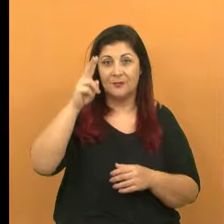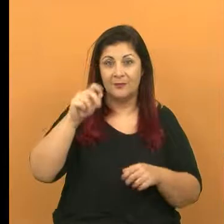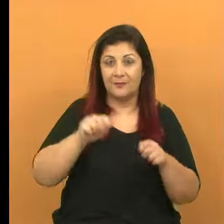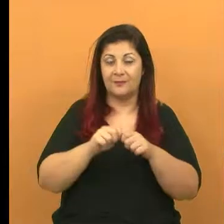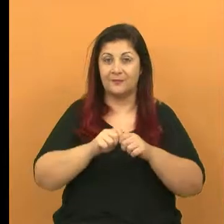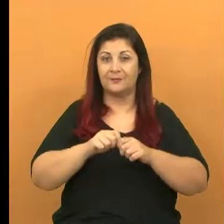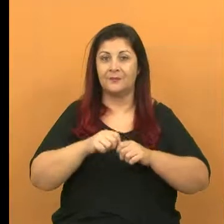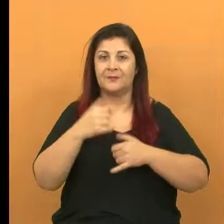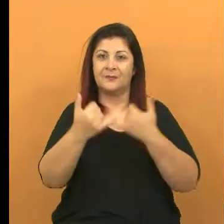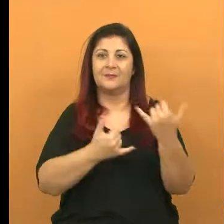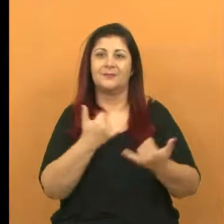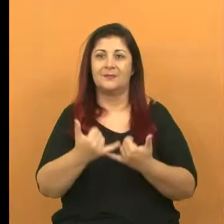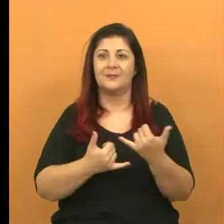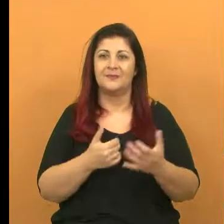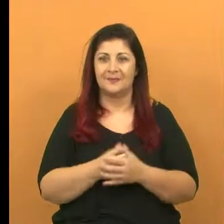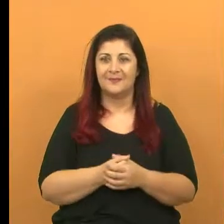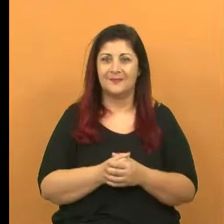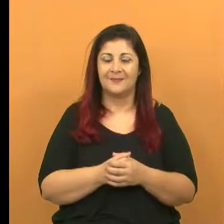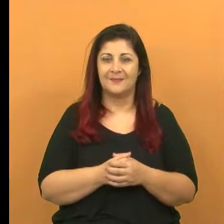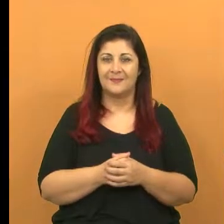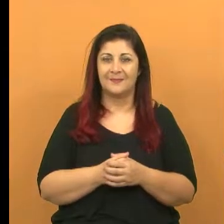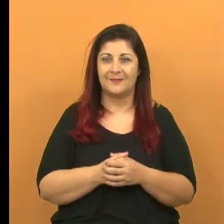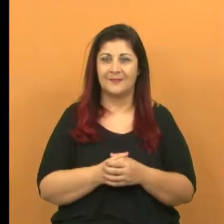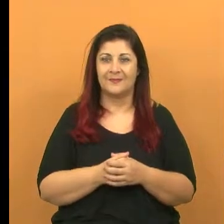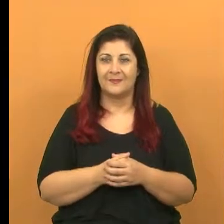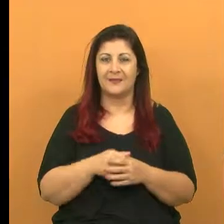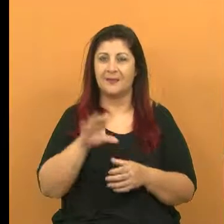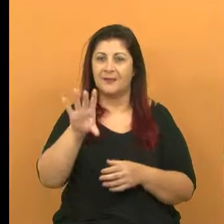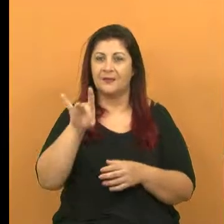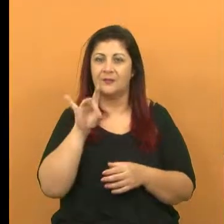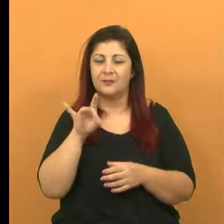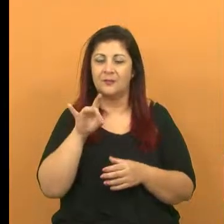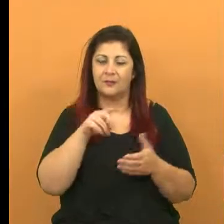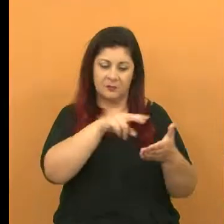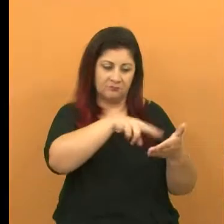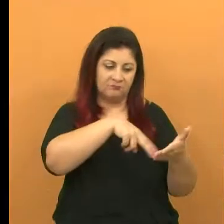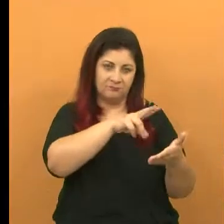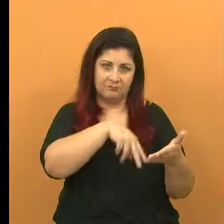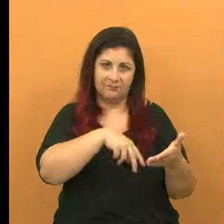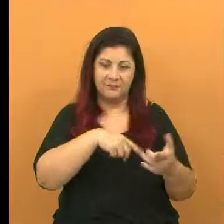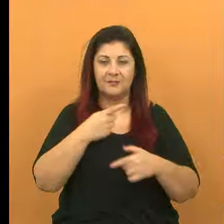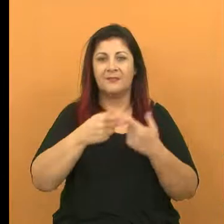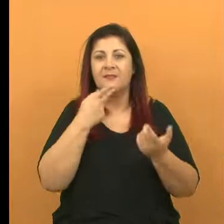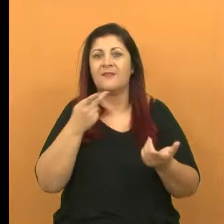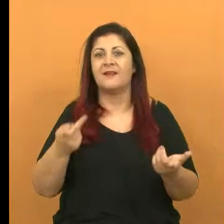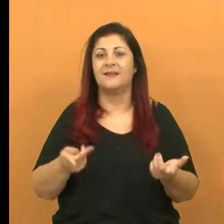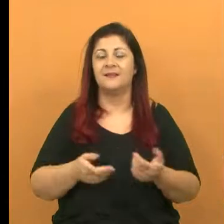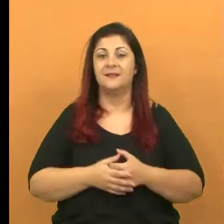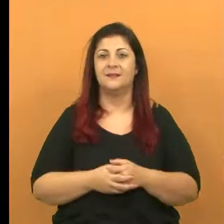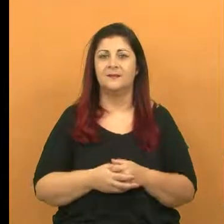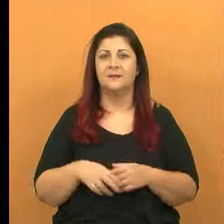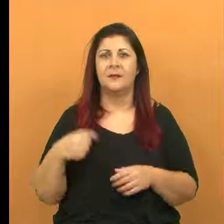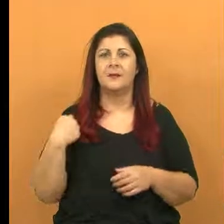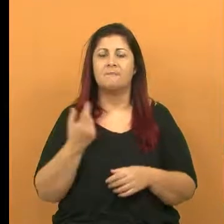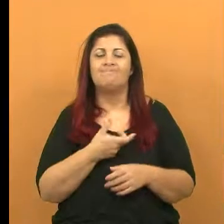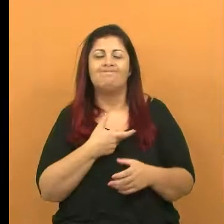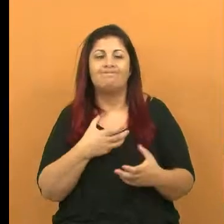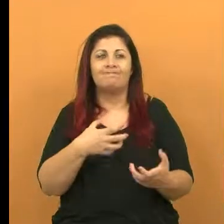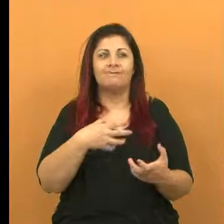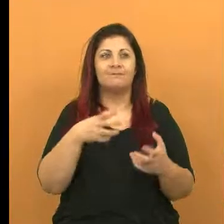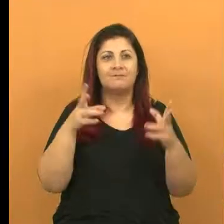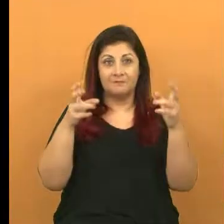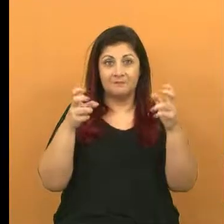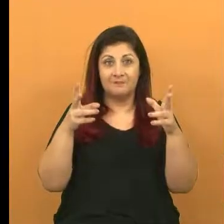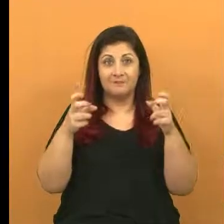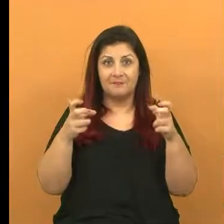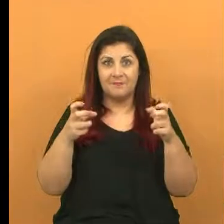dinâmica virtual e depois foram colocar em prática, escolheram o texto e foram contar a história. Então, a gente via a riqueza do